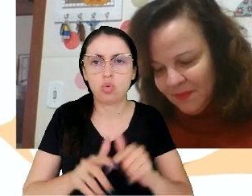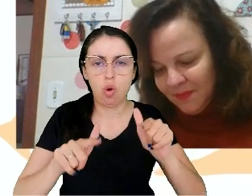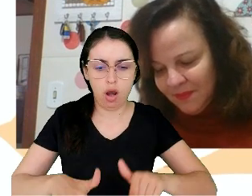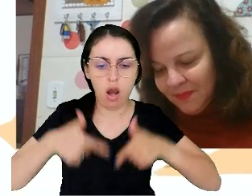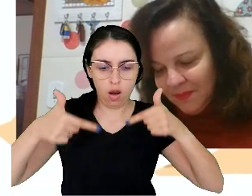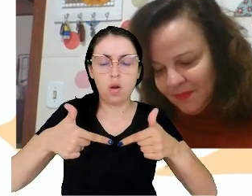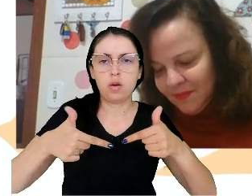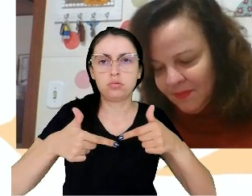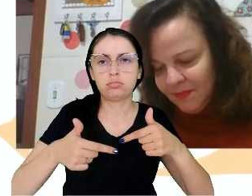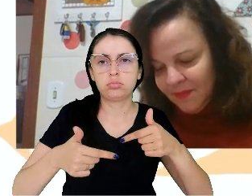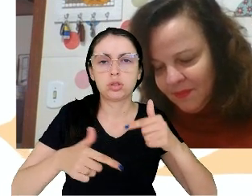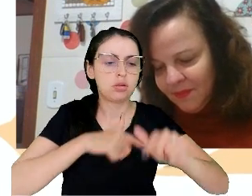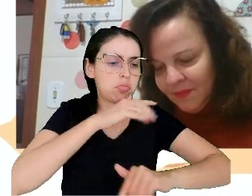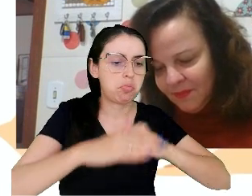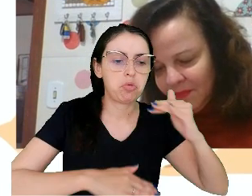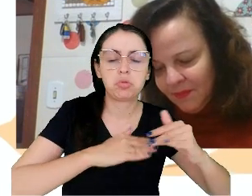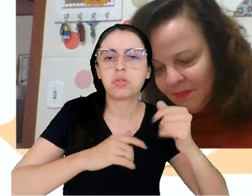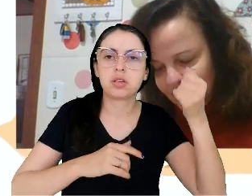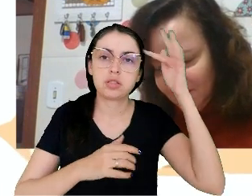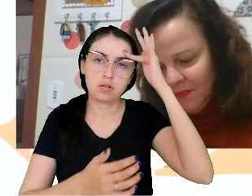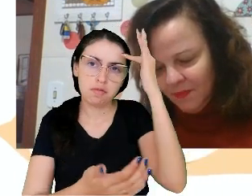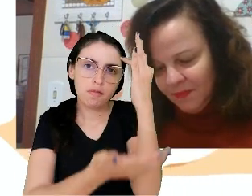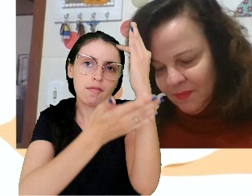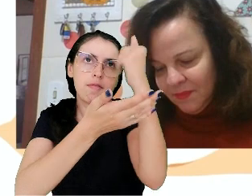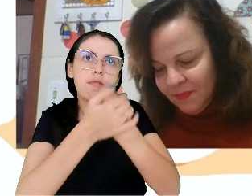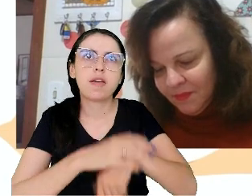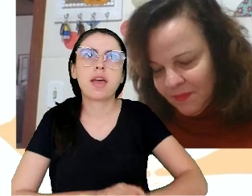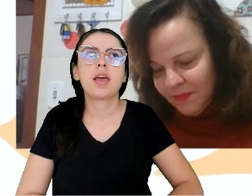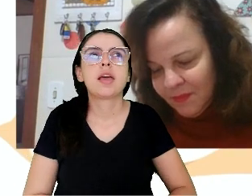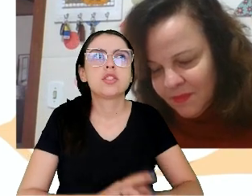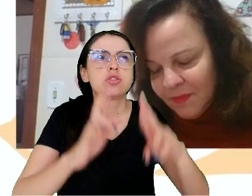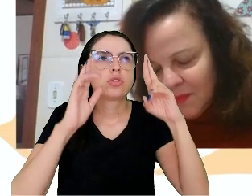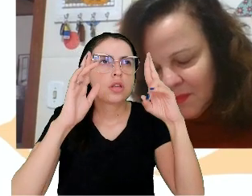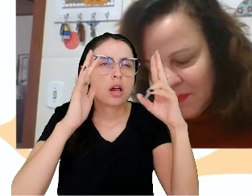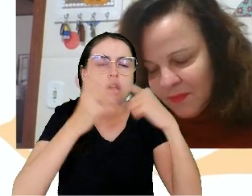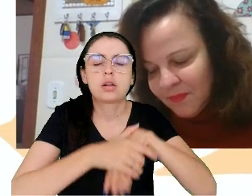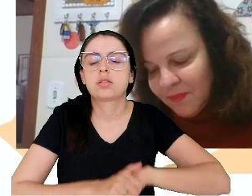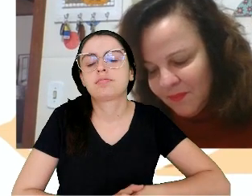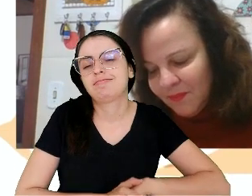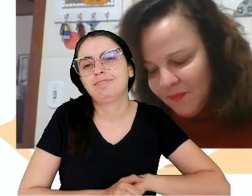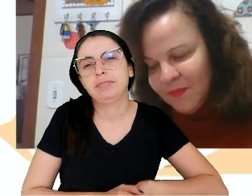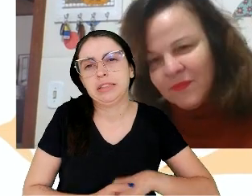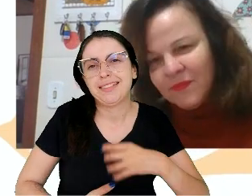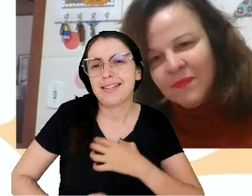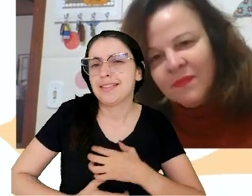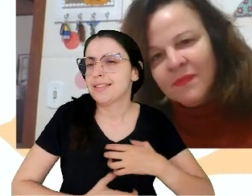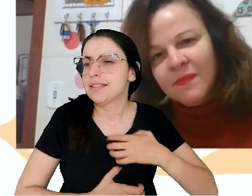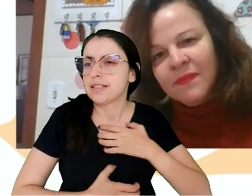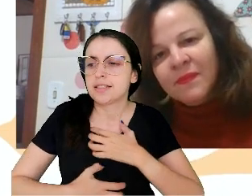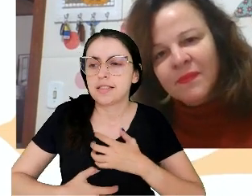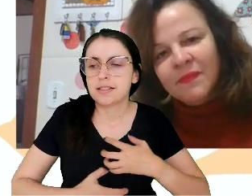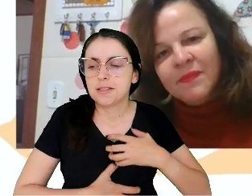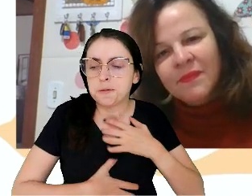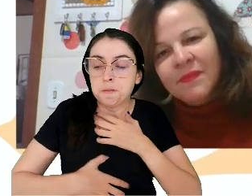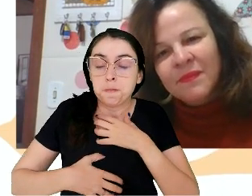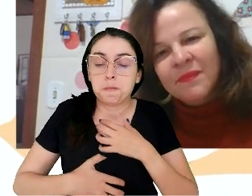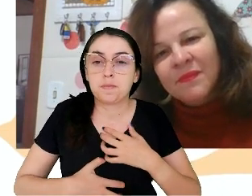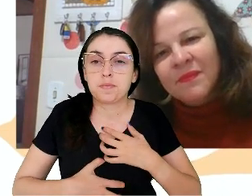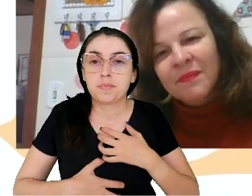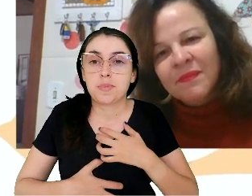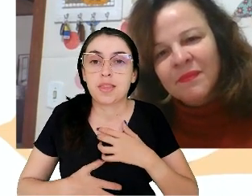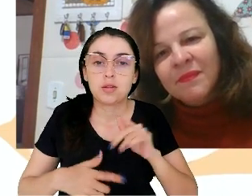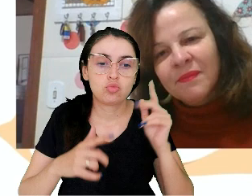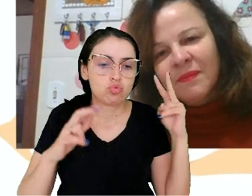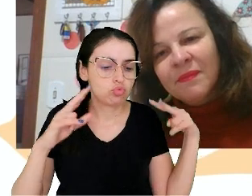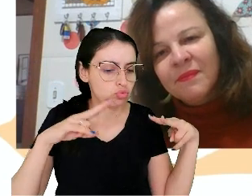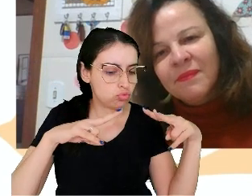superação, acolhimento, fé e esperança. Eu fiquei realmente emocionada com aquela foto da